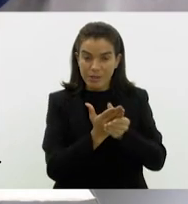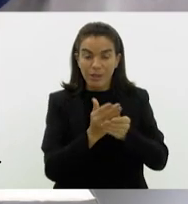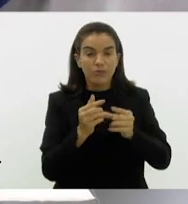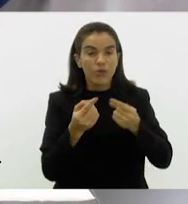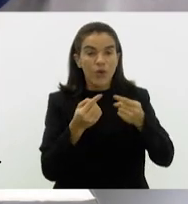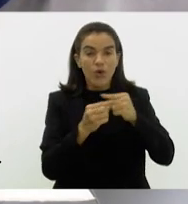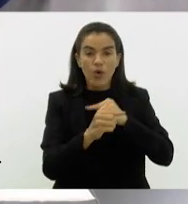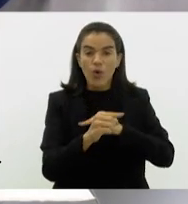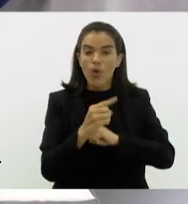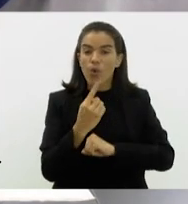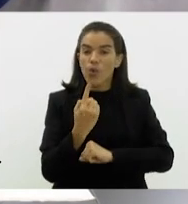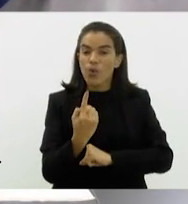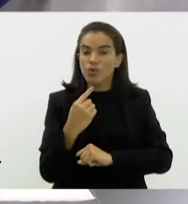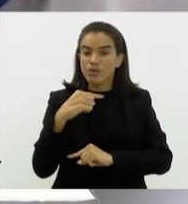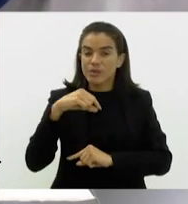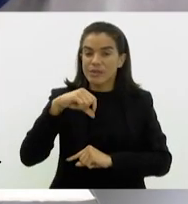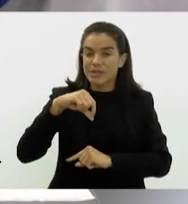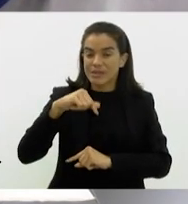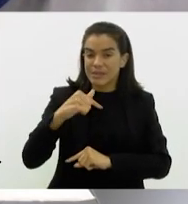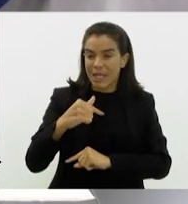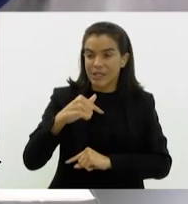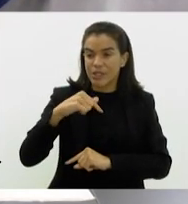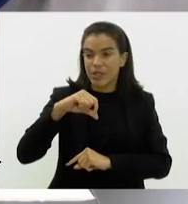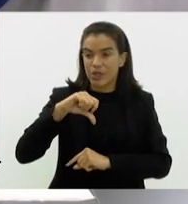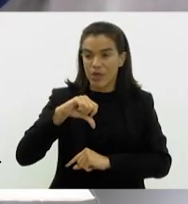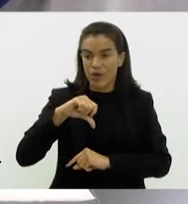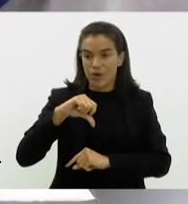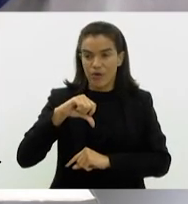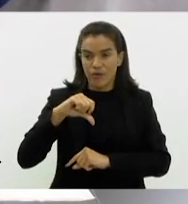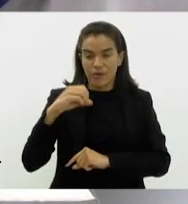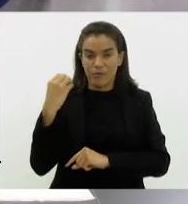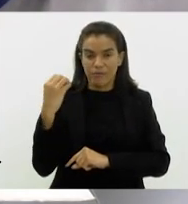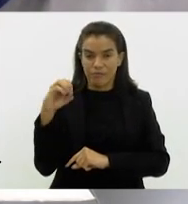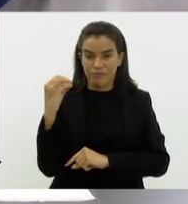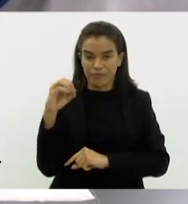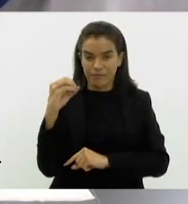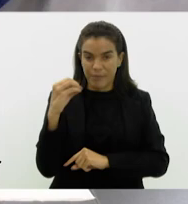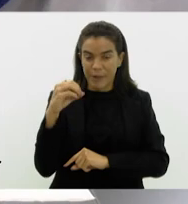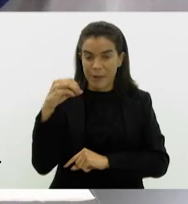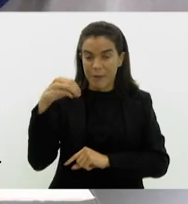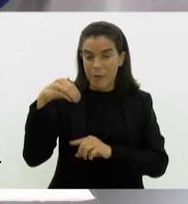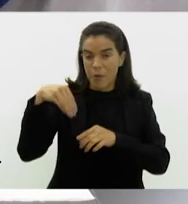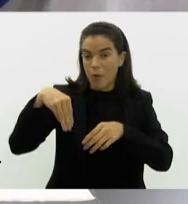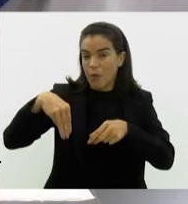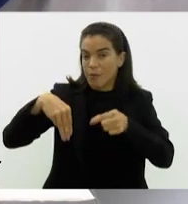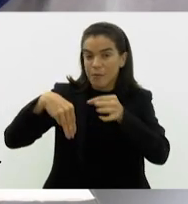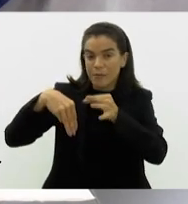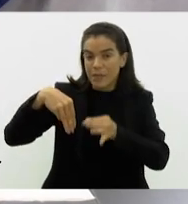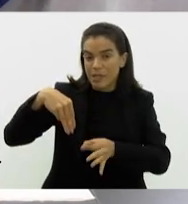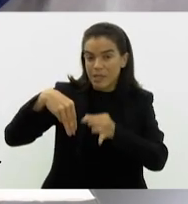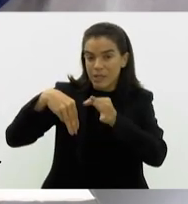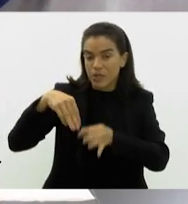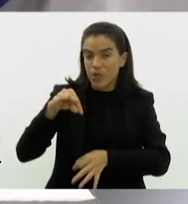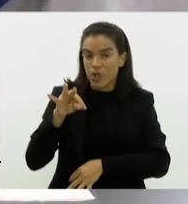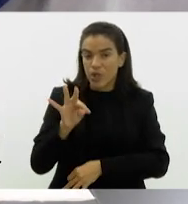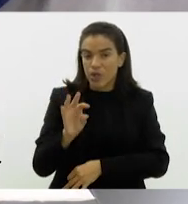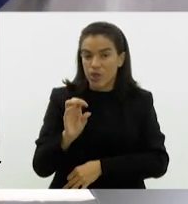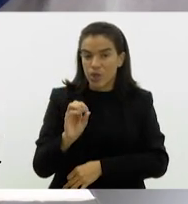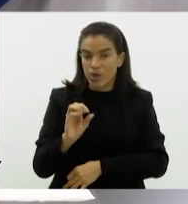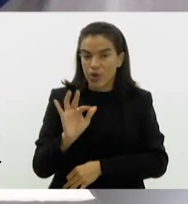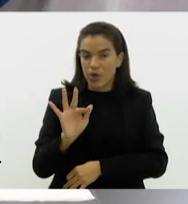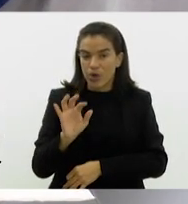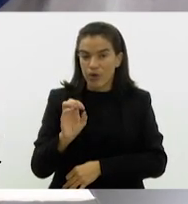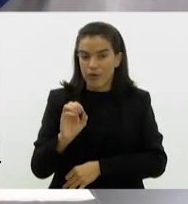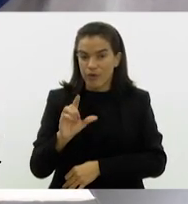inconstitucionalidade 179 do Rio Grande do Sul, o relator foi o ministro Toffoli. E tenho dito aqui que eu não me